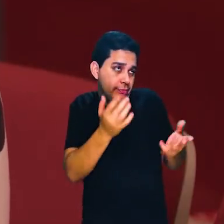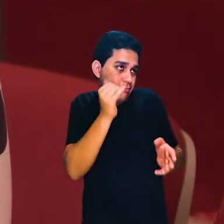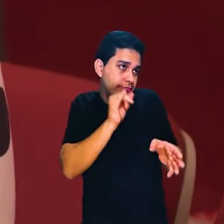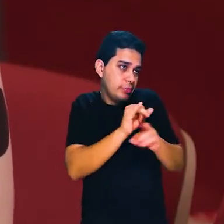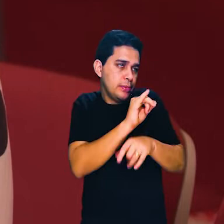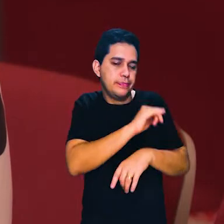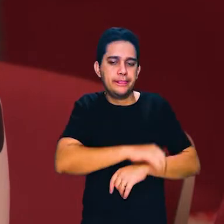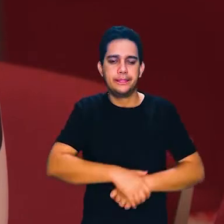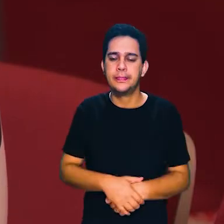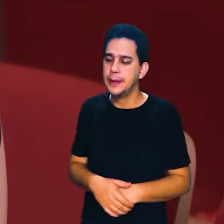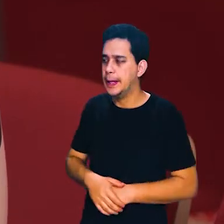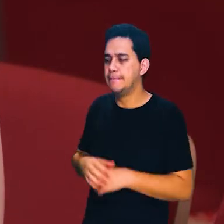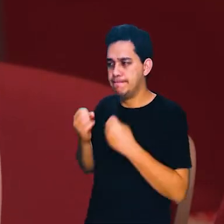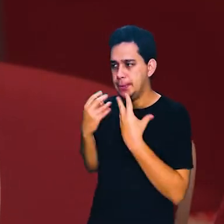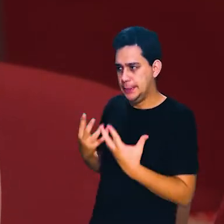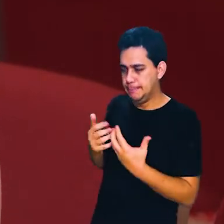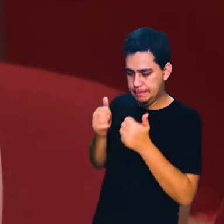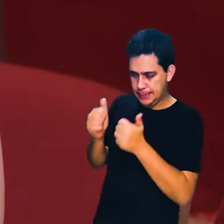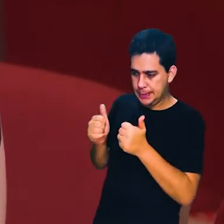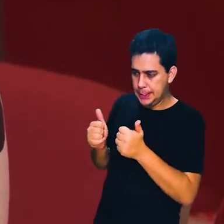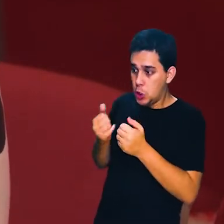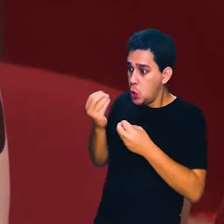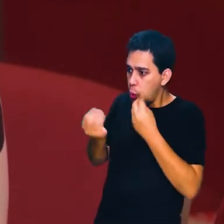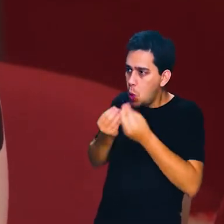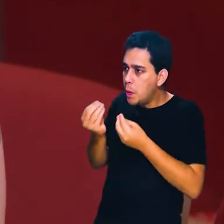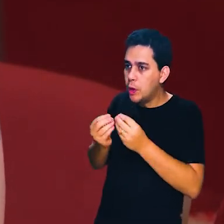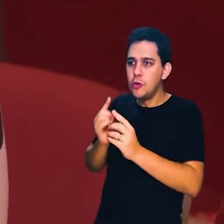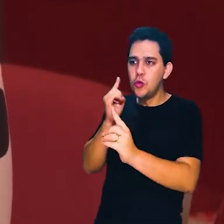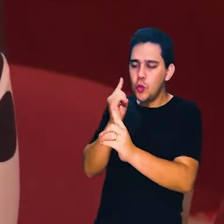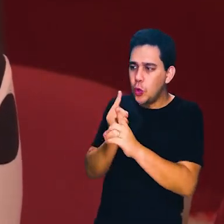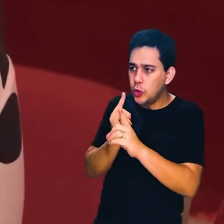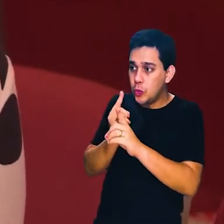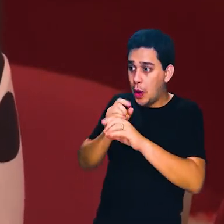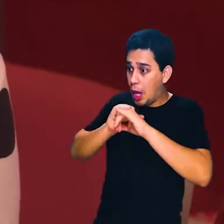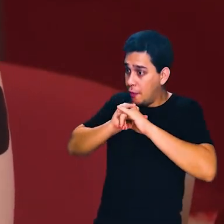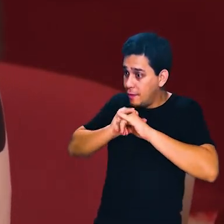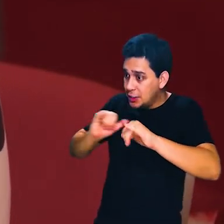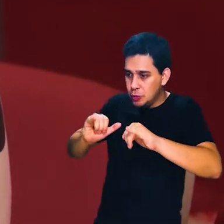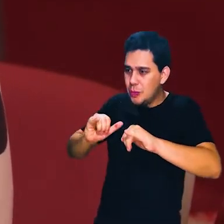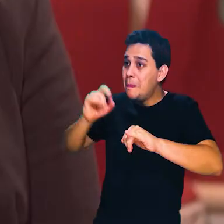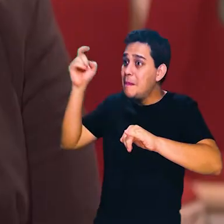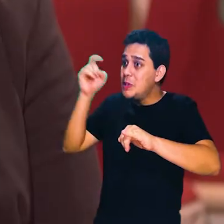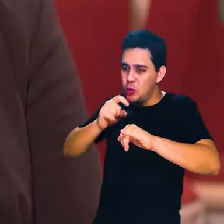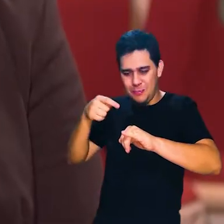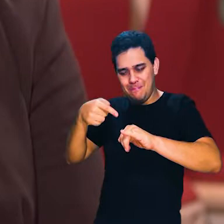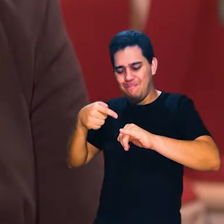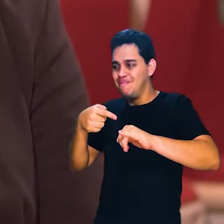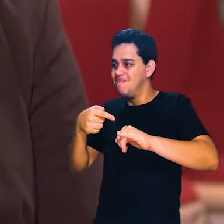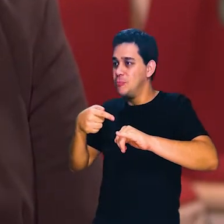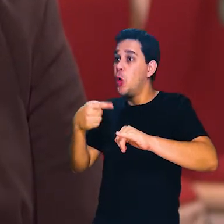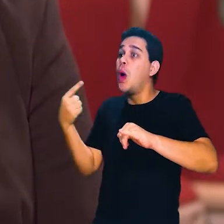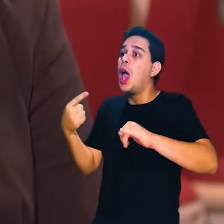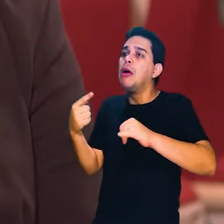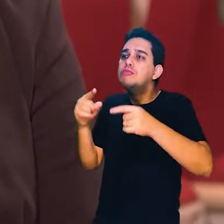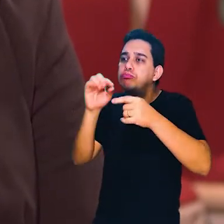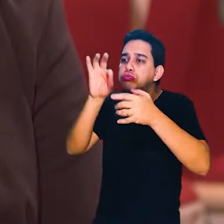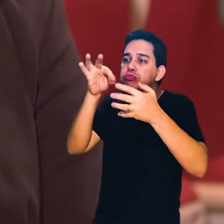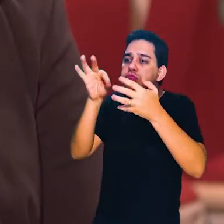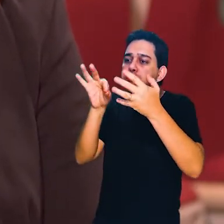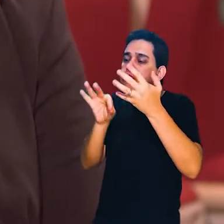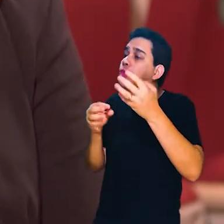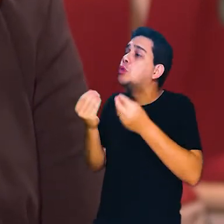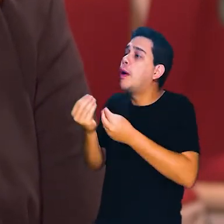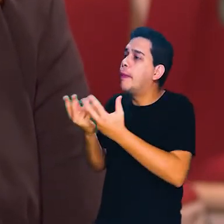Agora, qual o passo a passo, então, na identificação de uma notícia que potencialmente pode ser falsa? Uma das formas é